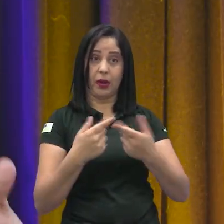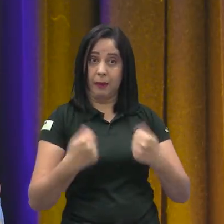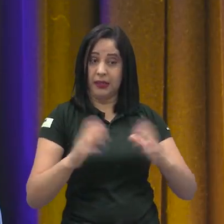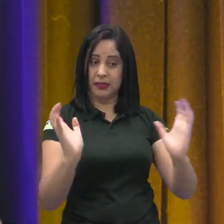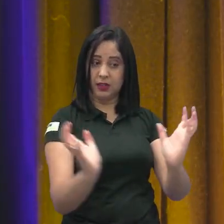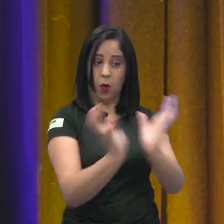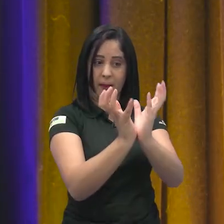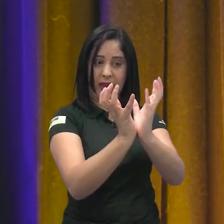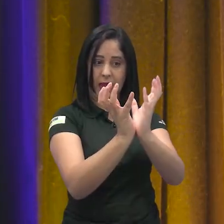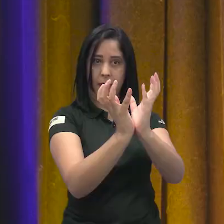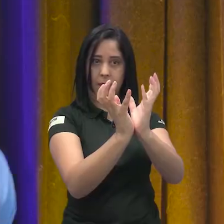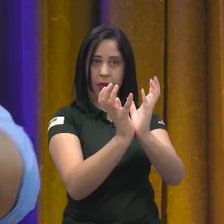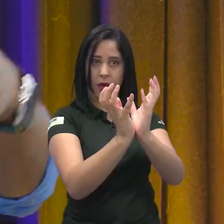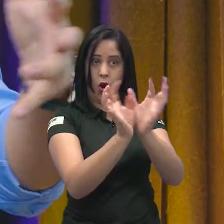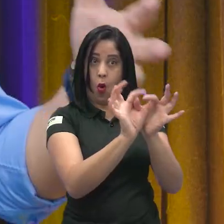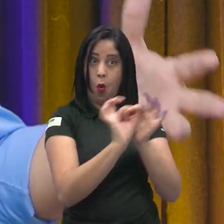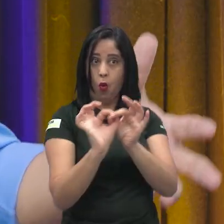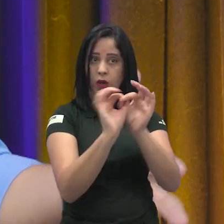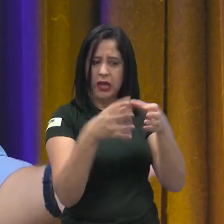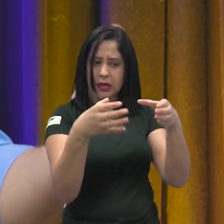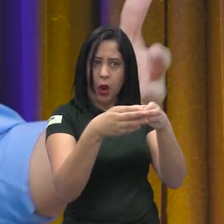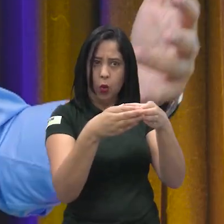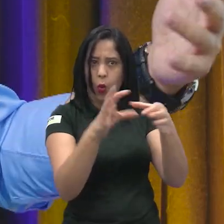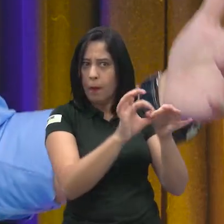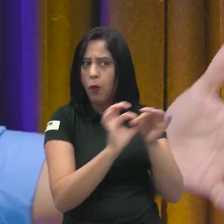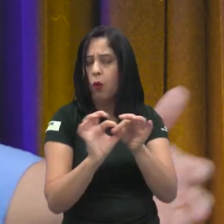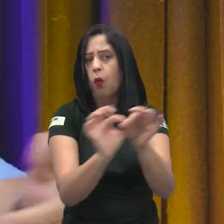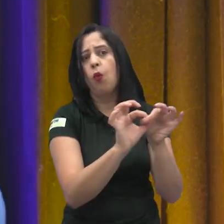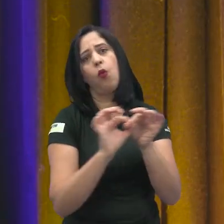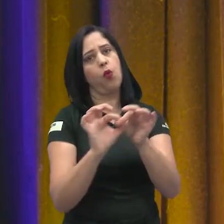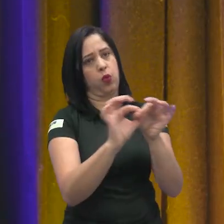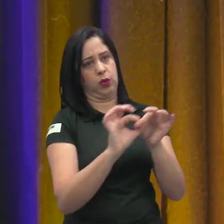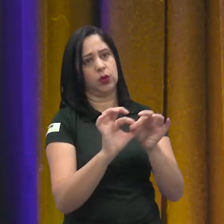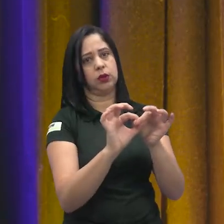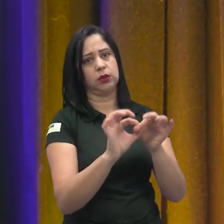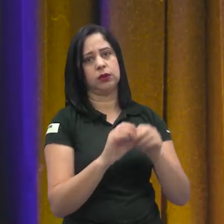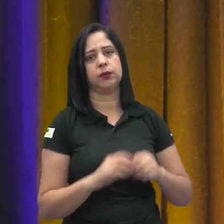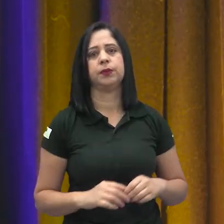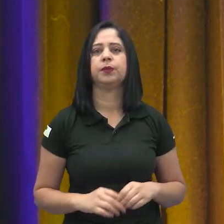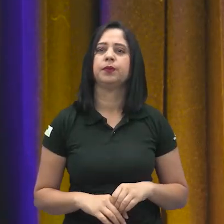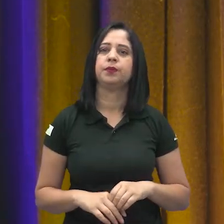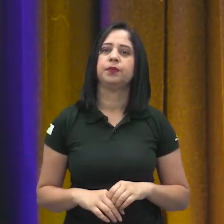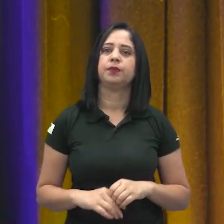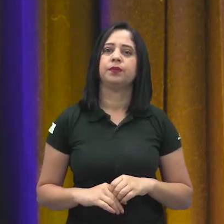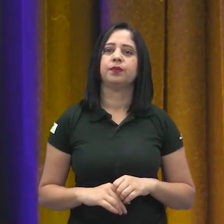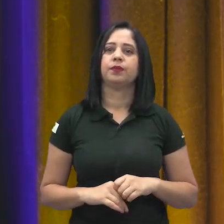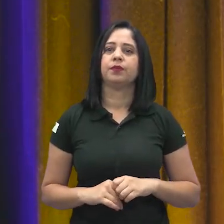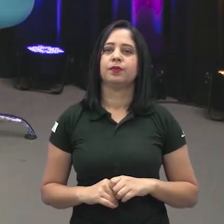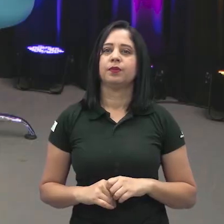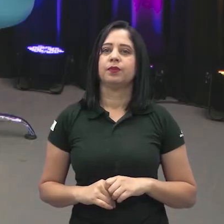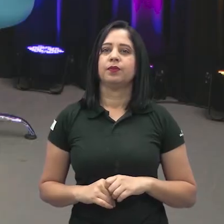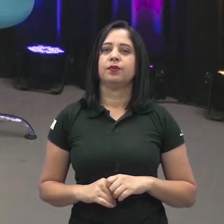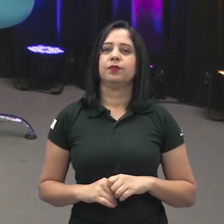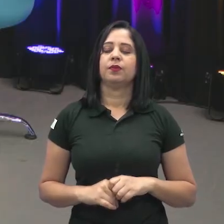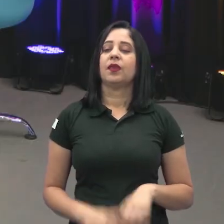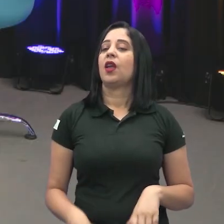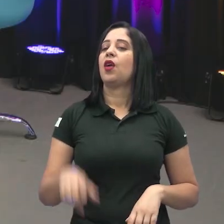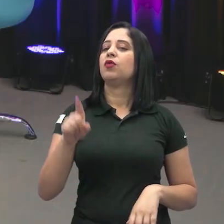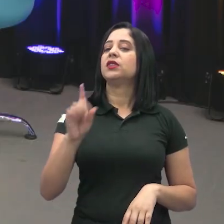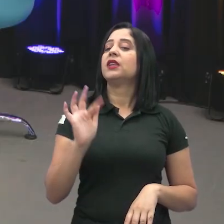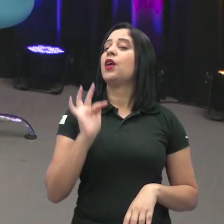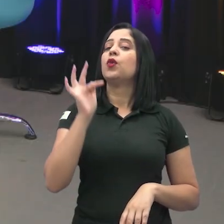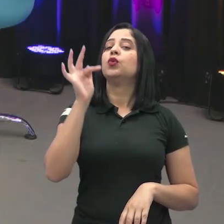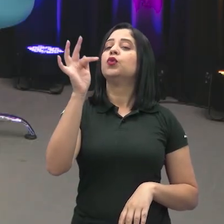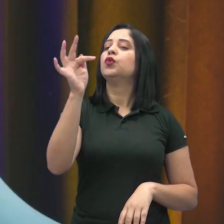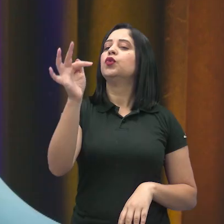numa equipe total, ao longo do tempo, naquilo que nós nos propusemos, chegar o mais perto dos 100%. Qual é o seu